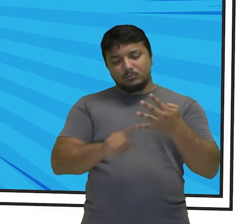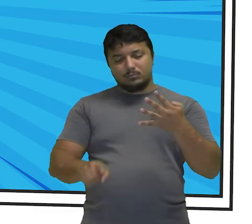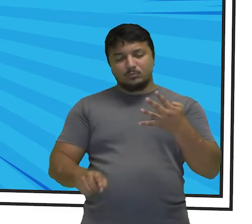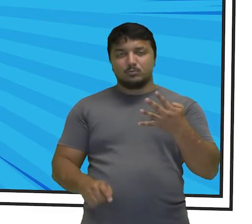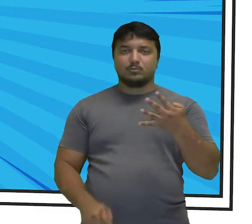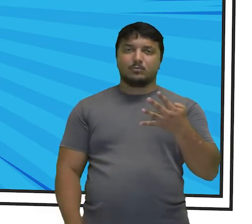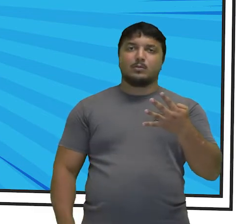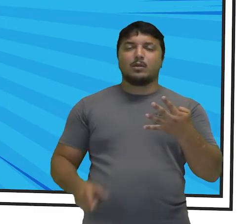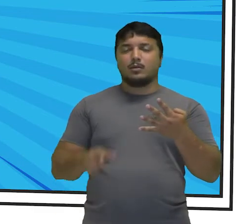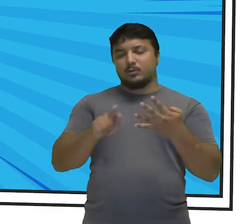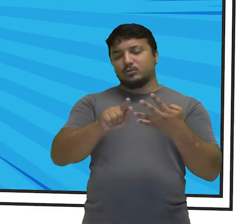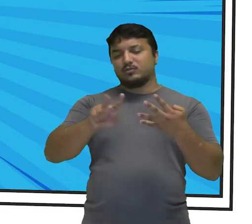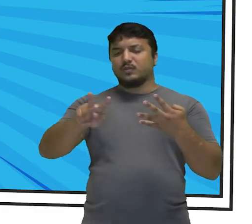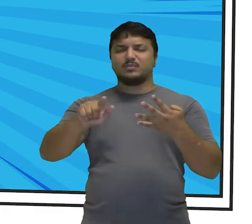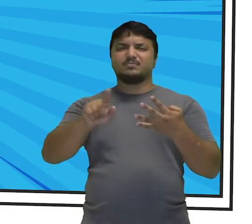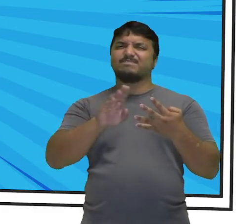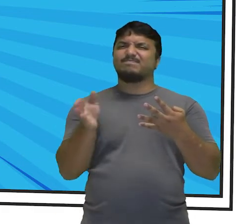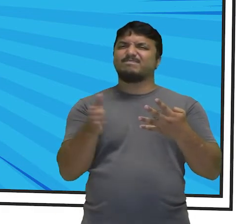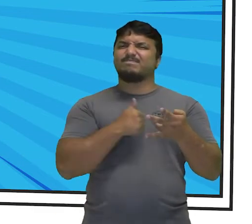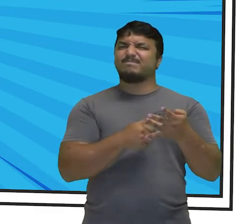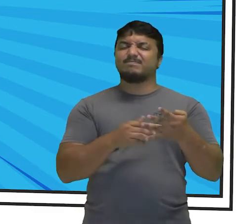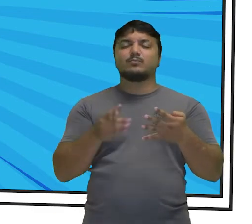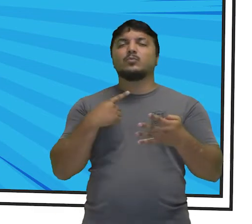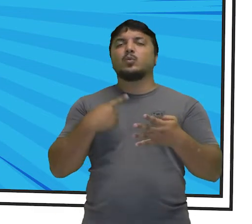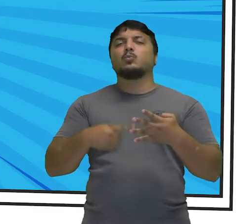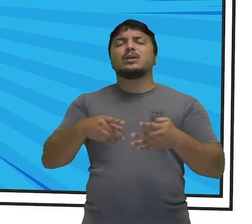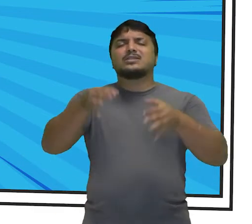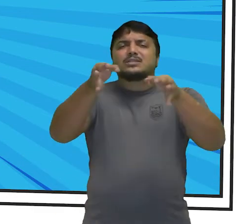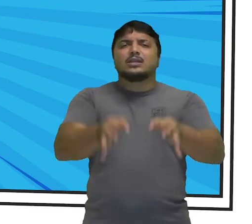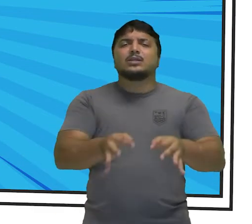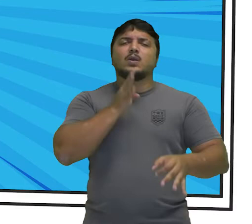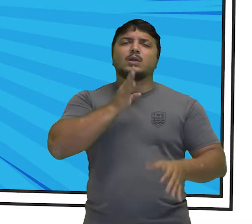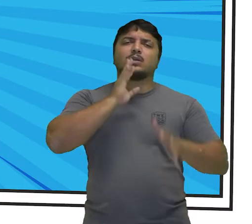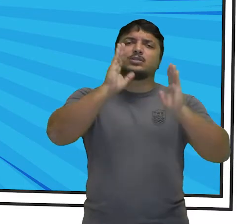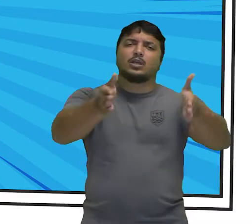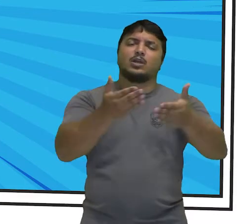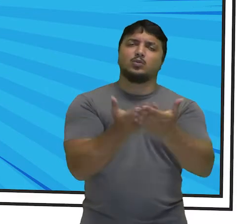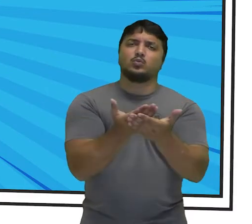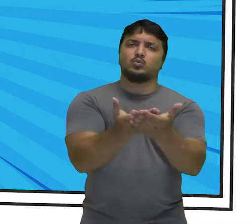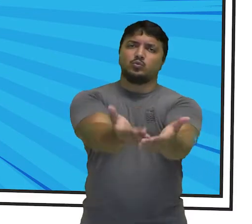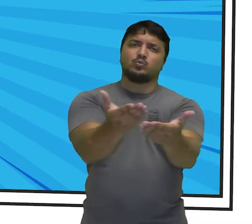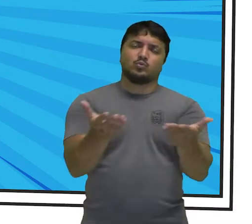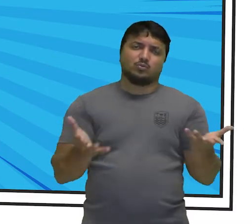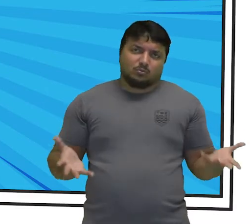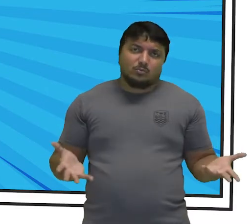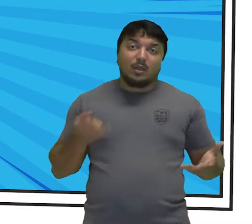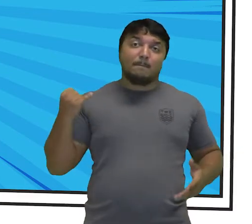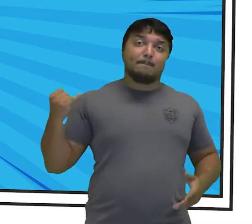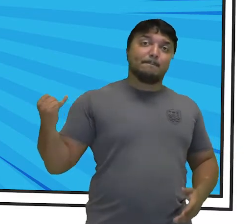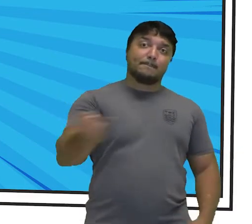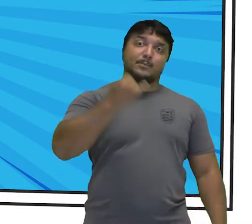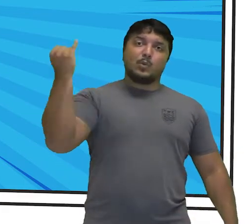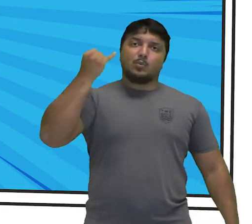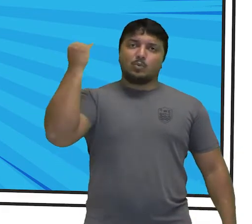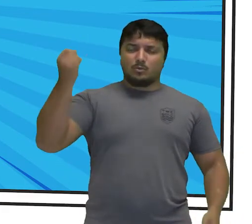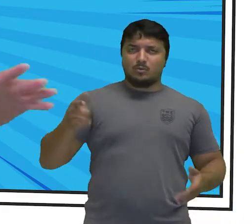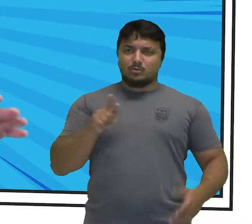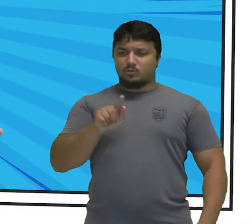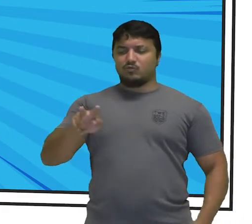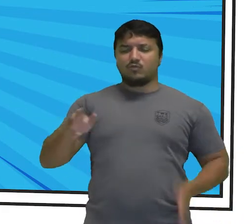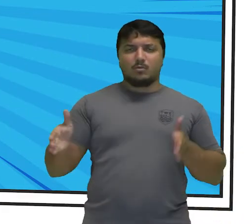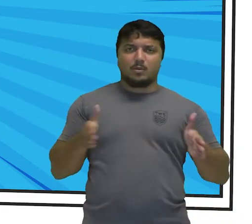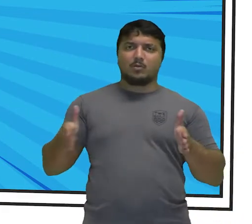excluir a Era Vargas, porque eu tenho certeza que você já estudou. É importante demais. A Era Vargas é